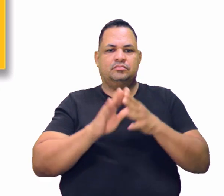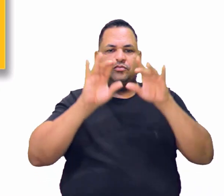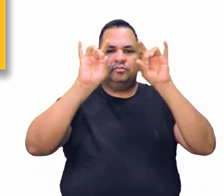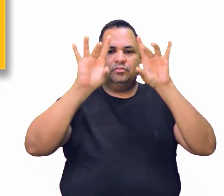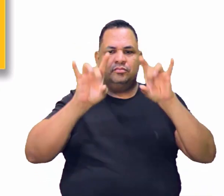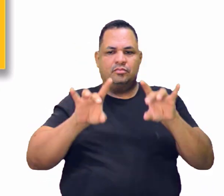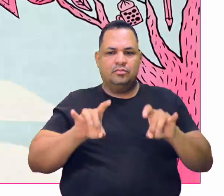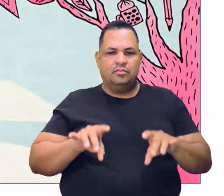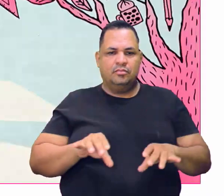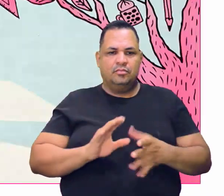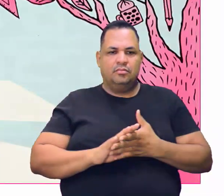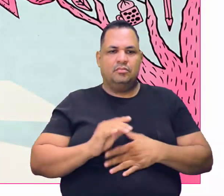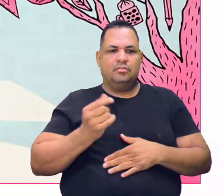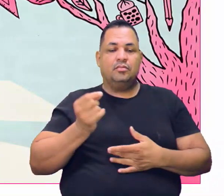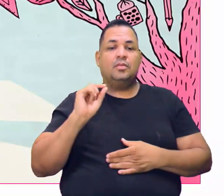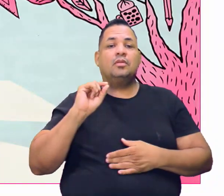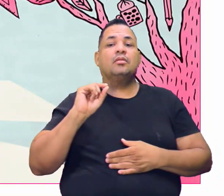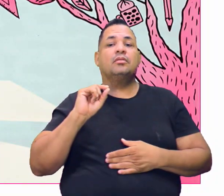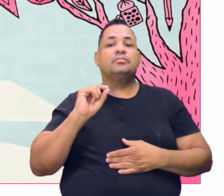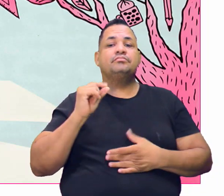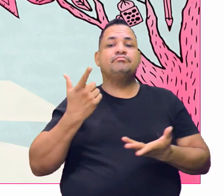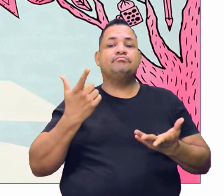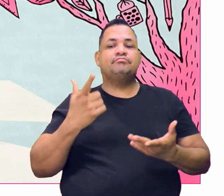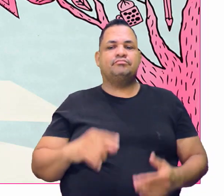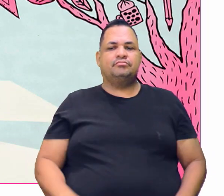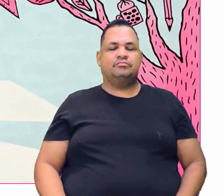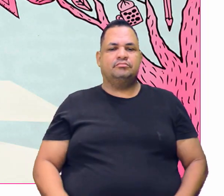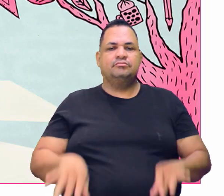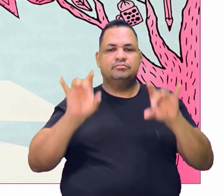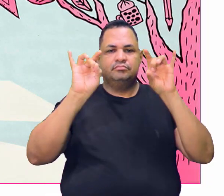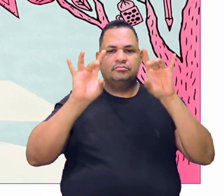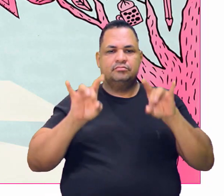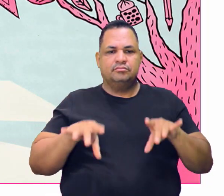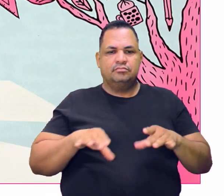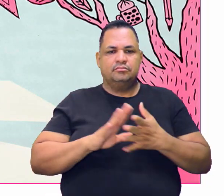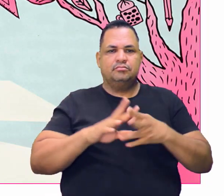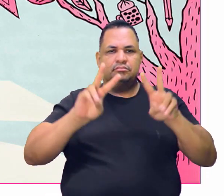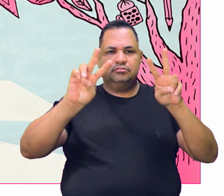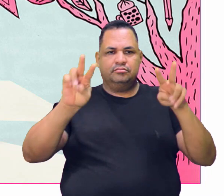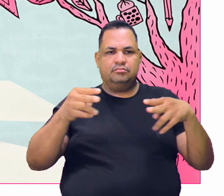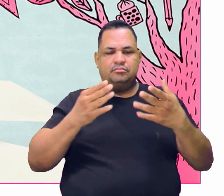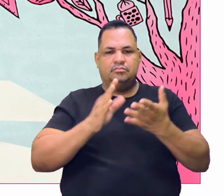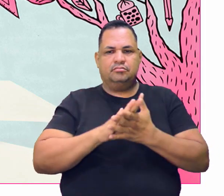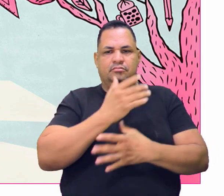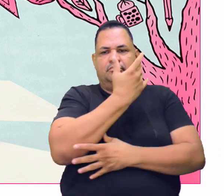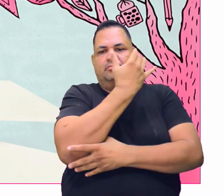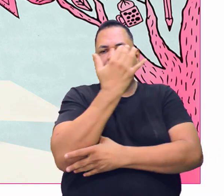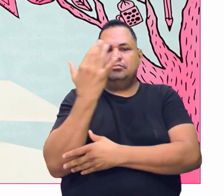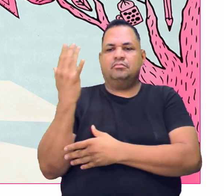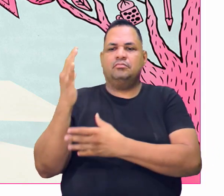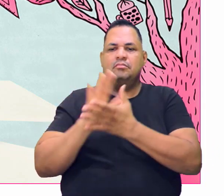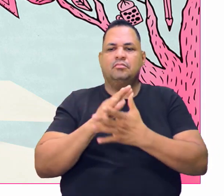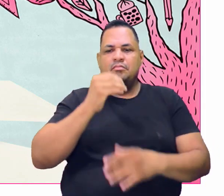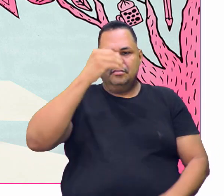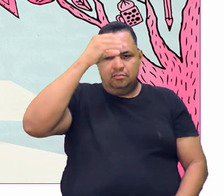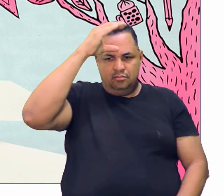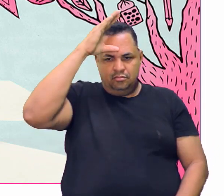amadinho. Que é isso, amadinho? Casos especiais, a temática aqui da árvore do conhecimento para